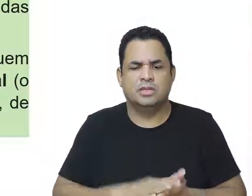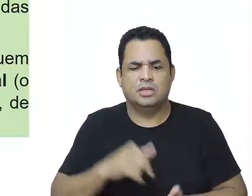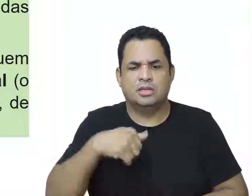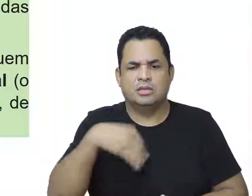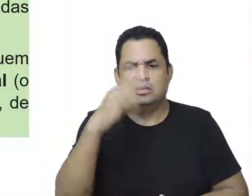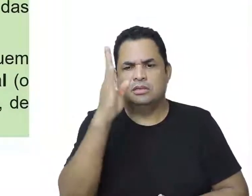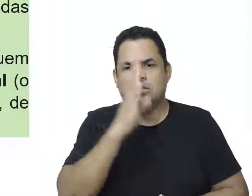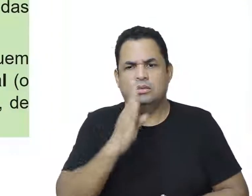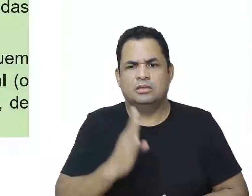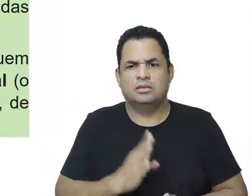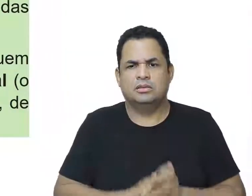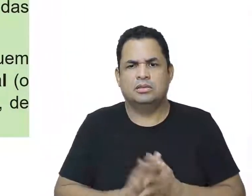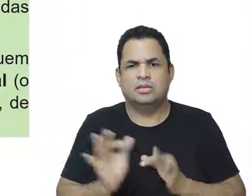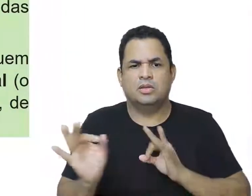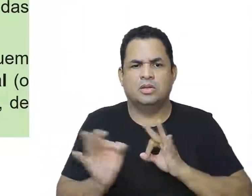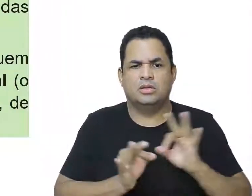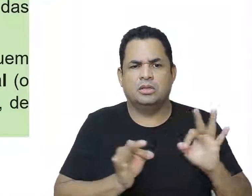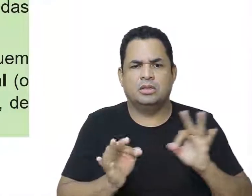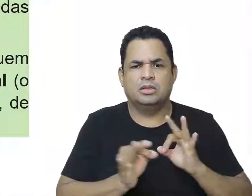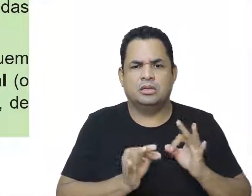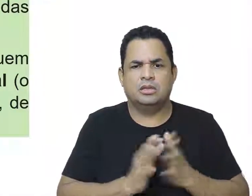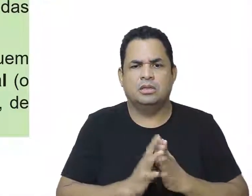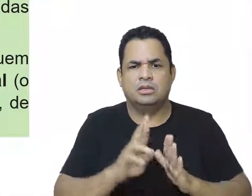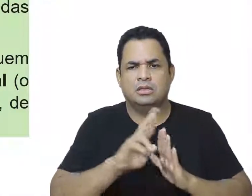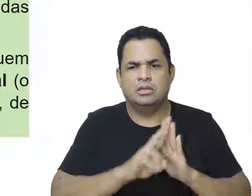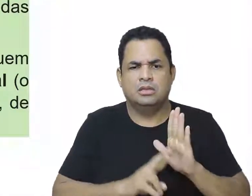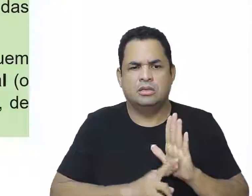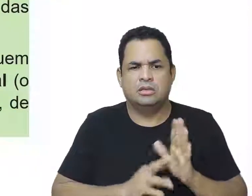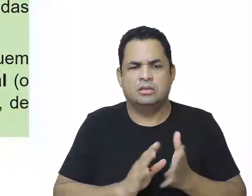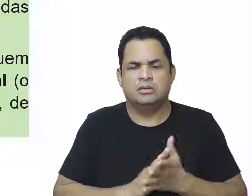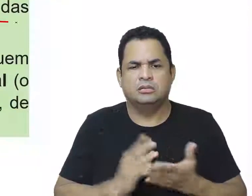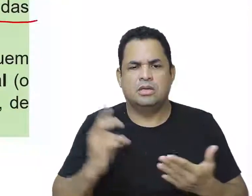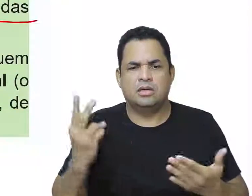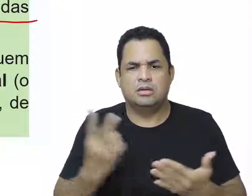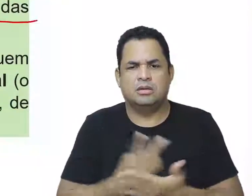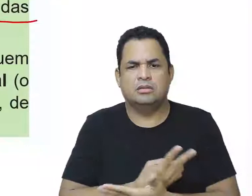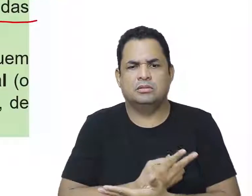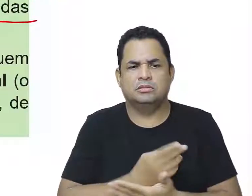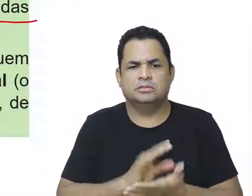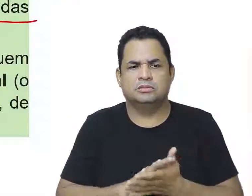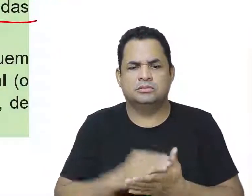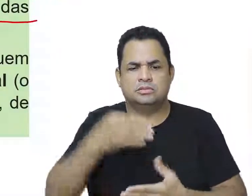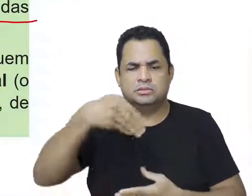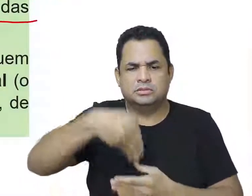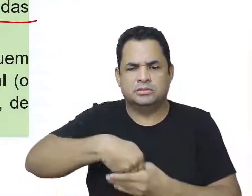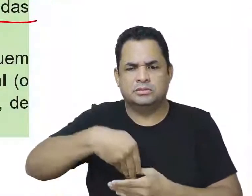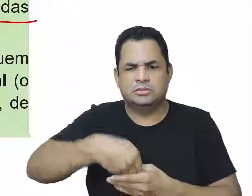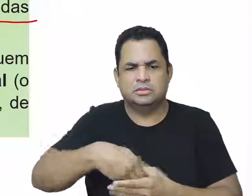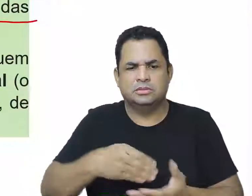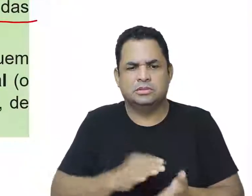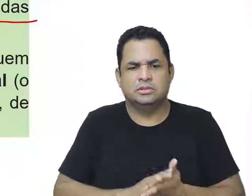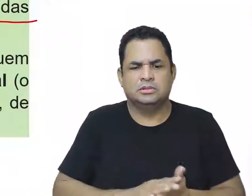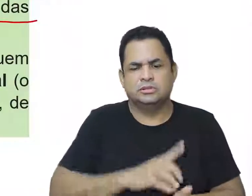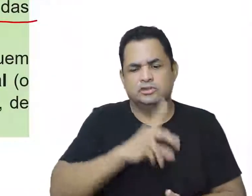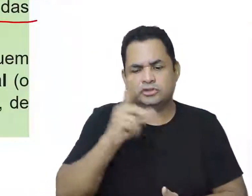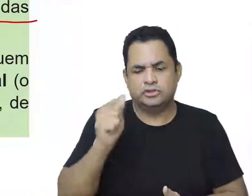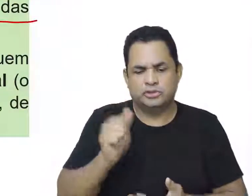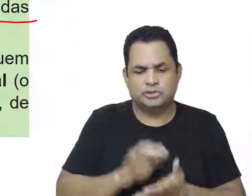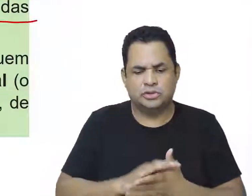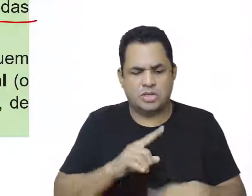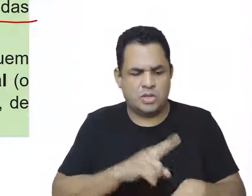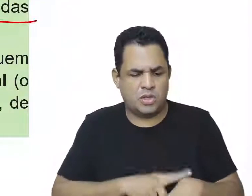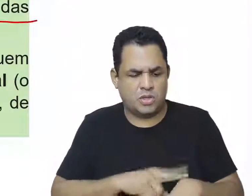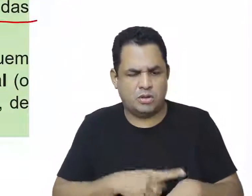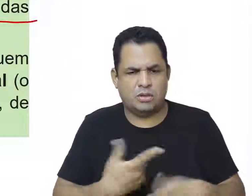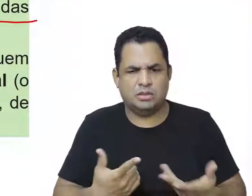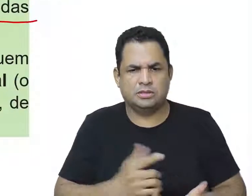né, estabelece as regras para que aconteça as eleições, inclusive dias, horários, né, e tudo